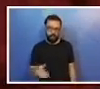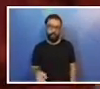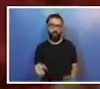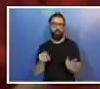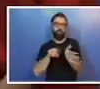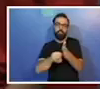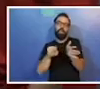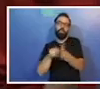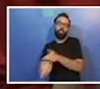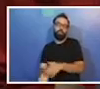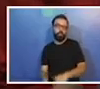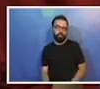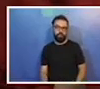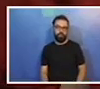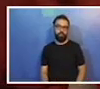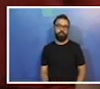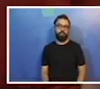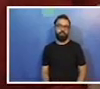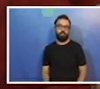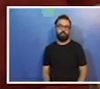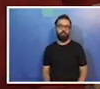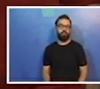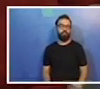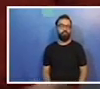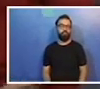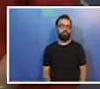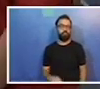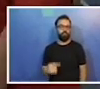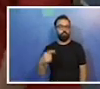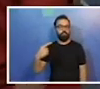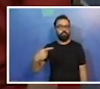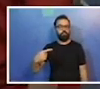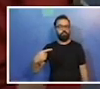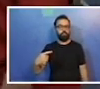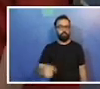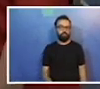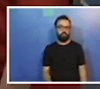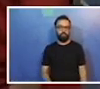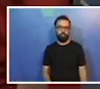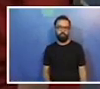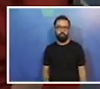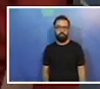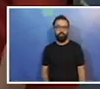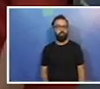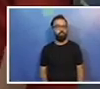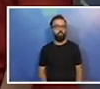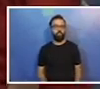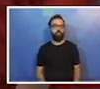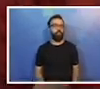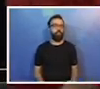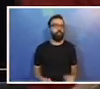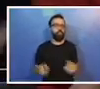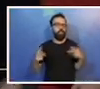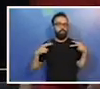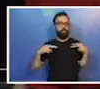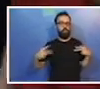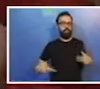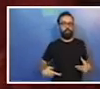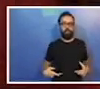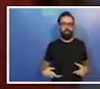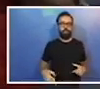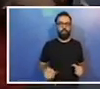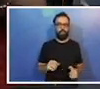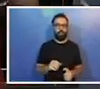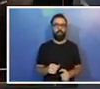a atividade. Responda as questões sobre o texto. Qual foi a interferência do ser humano no